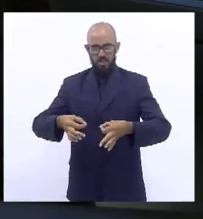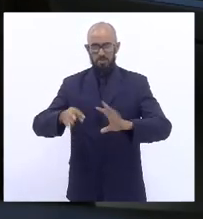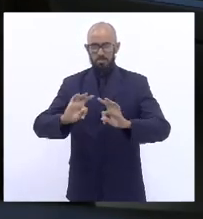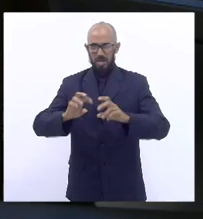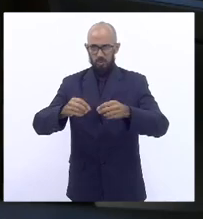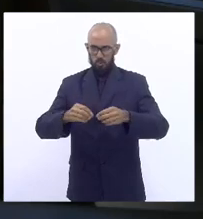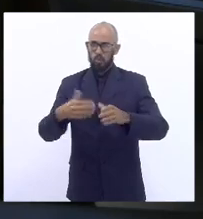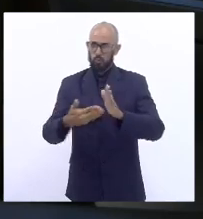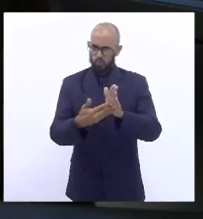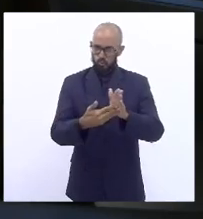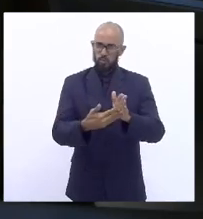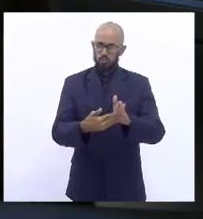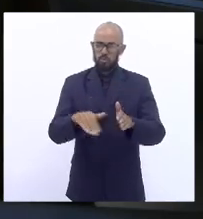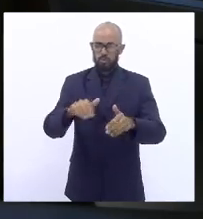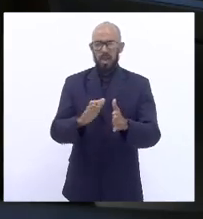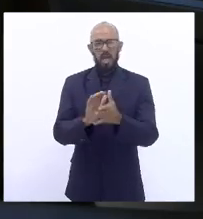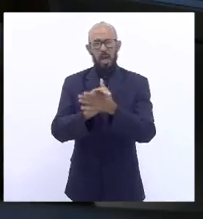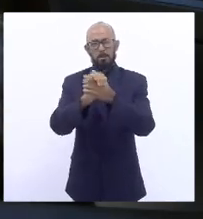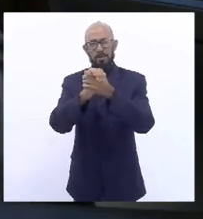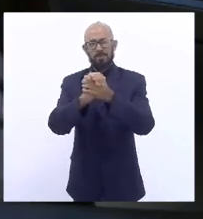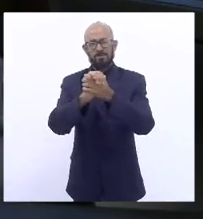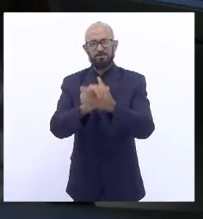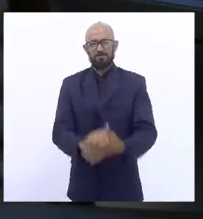e para todas. Amém.